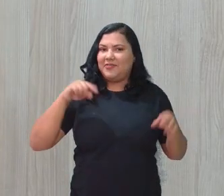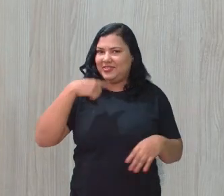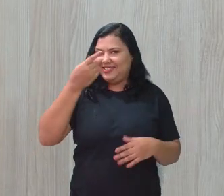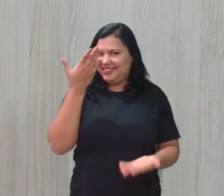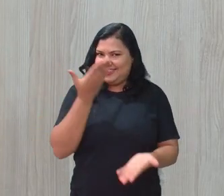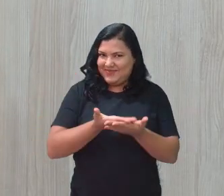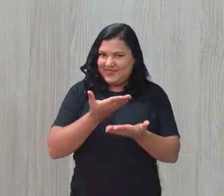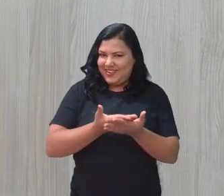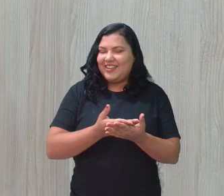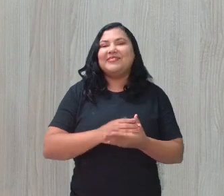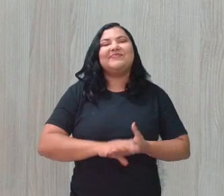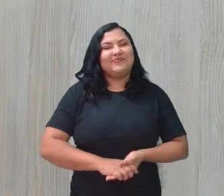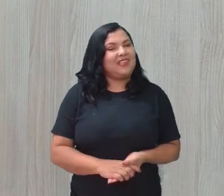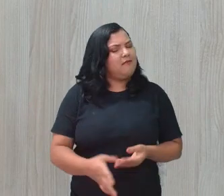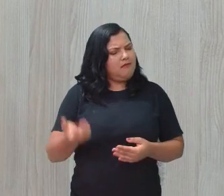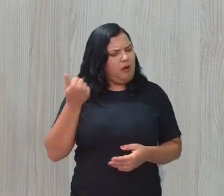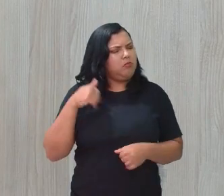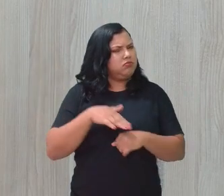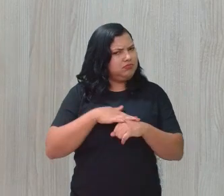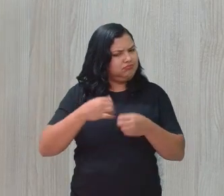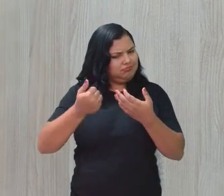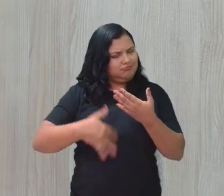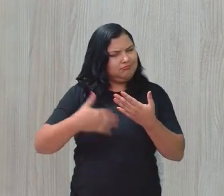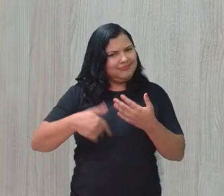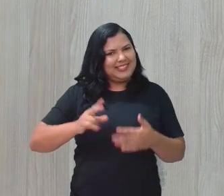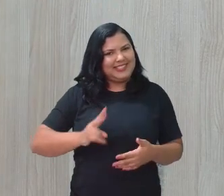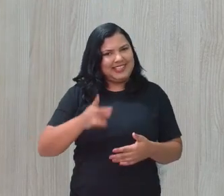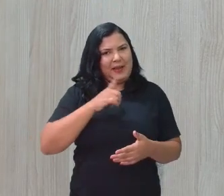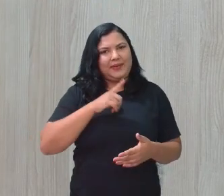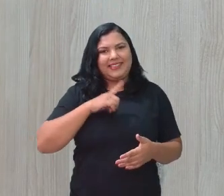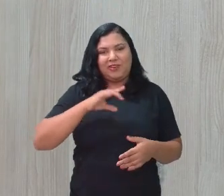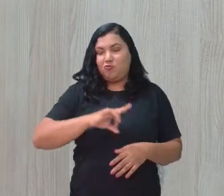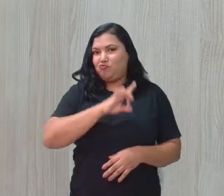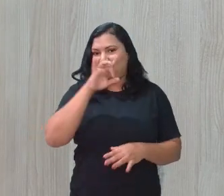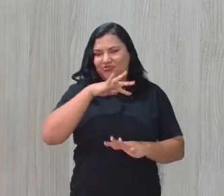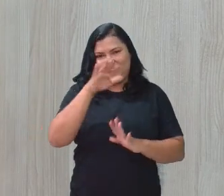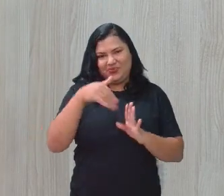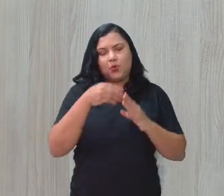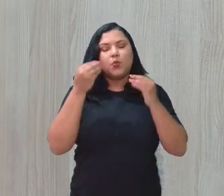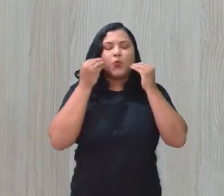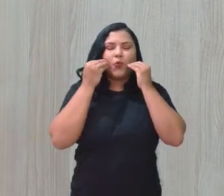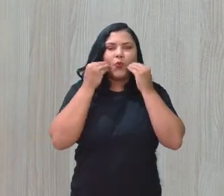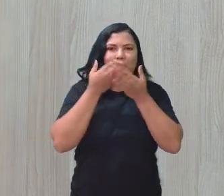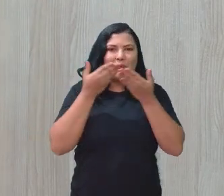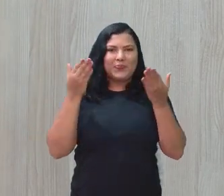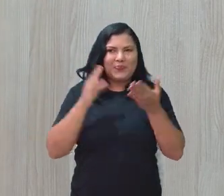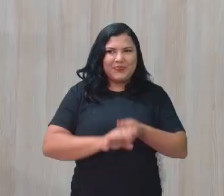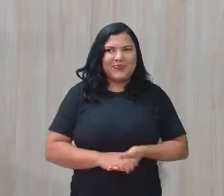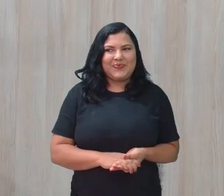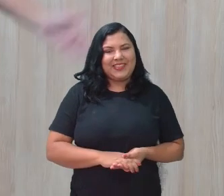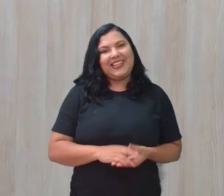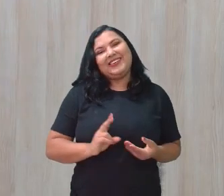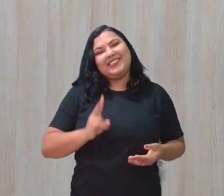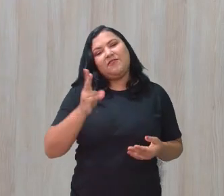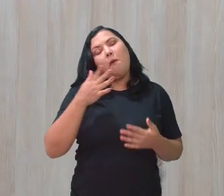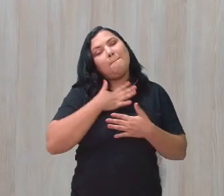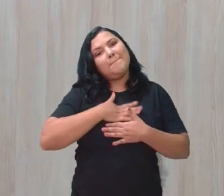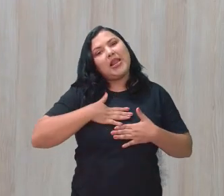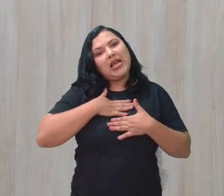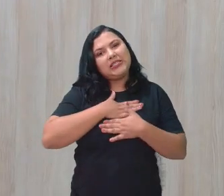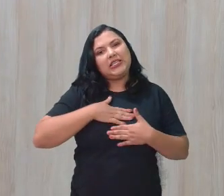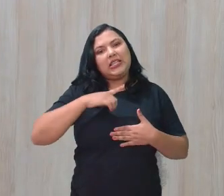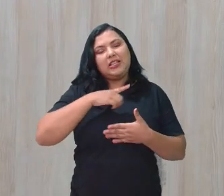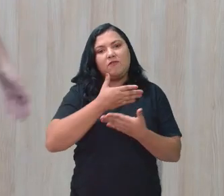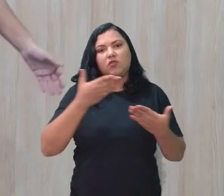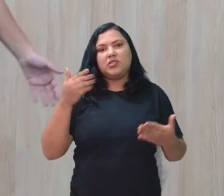próxima aula. E vamos argumentar. A gente argumenta o tempo todo, o dia todo. Um beijo no coração de vocês. Como sempre, foi um prazer